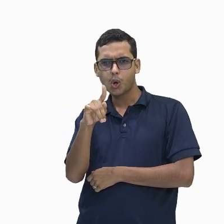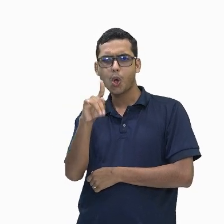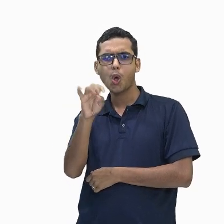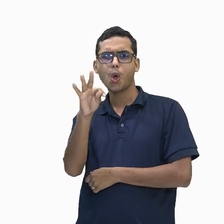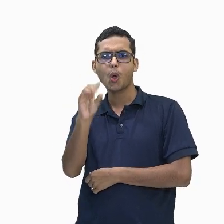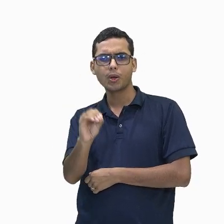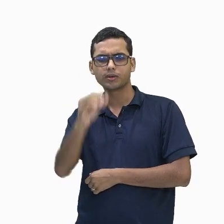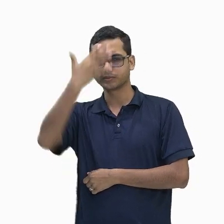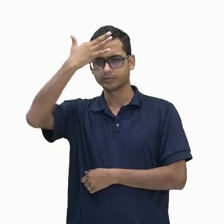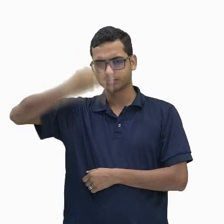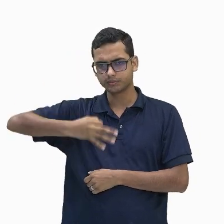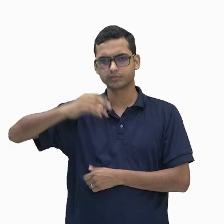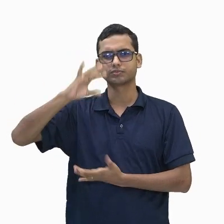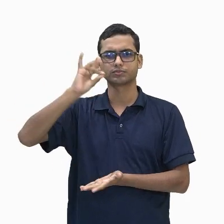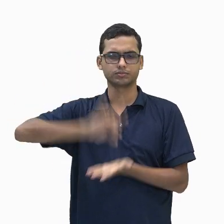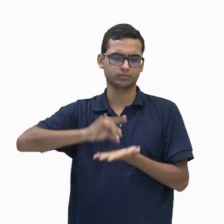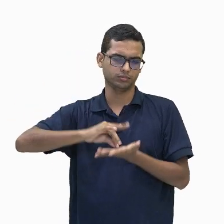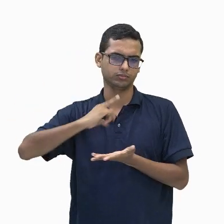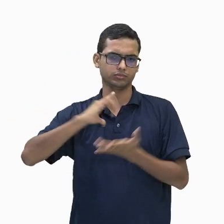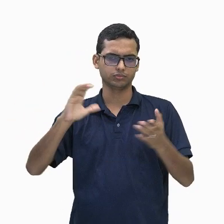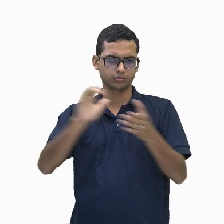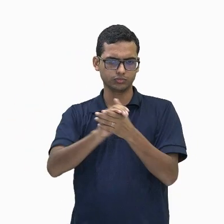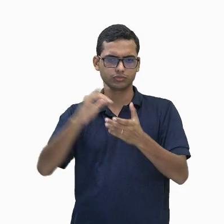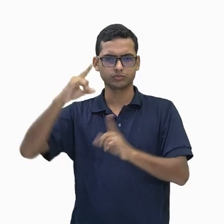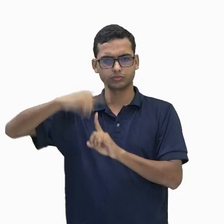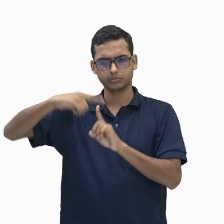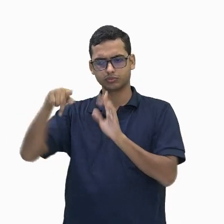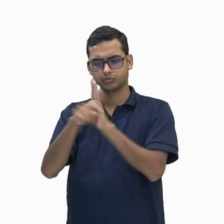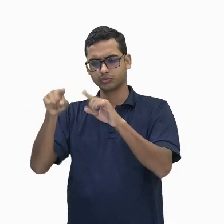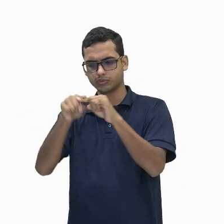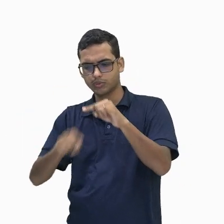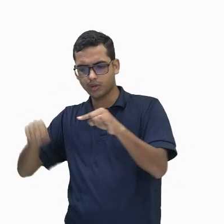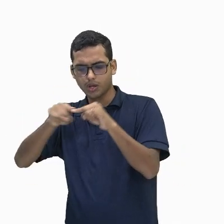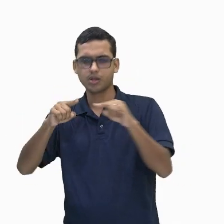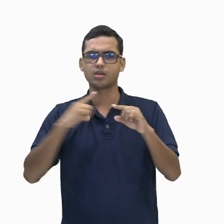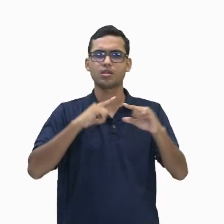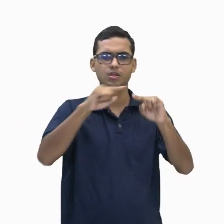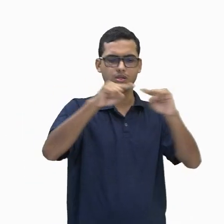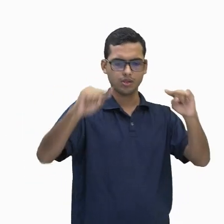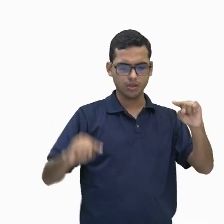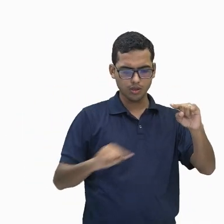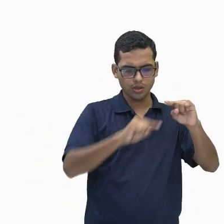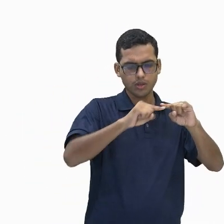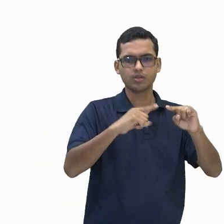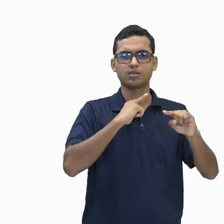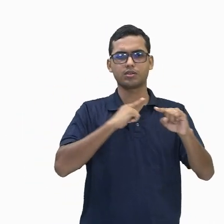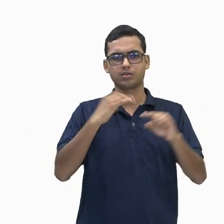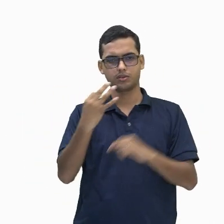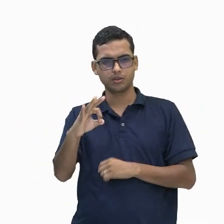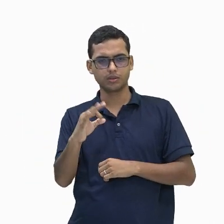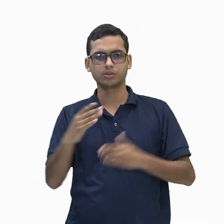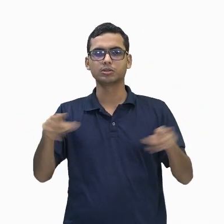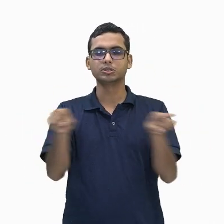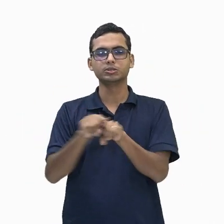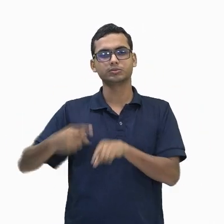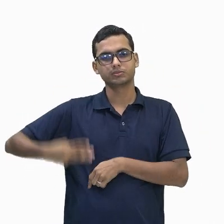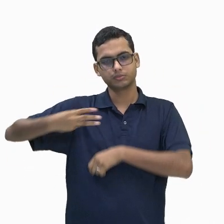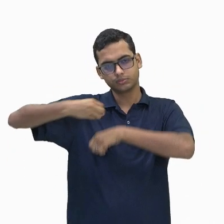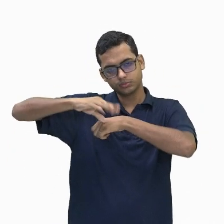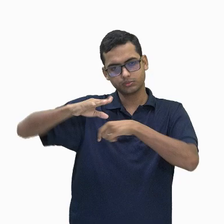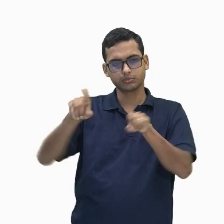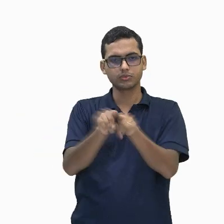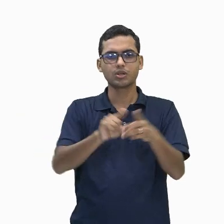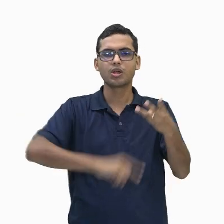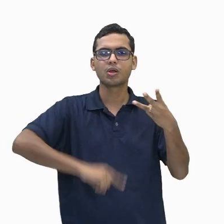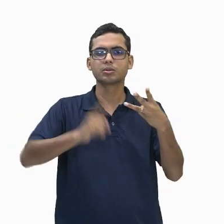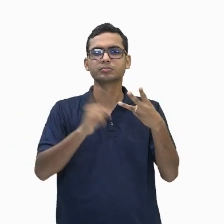com certeza, ele vai ser heterozigoto, ou seja, vai apresentar um gene dominante e um gene recessivo. Terceira dica: se os pais